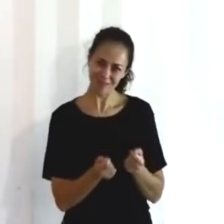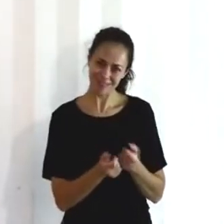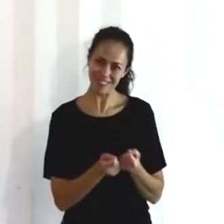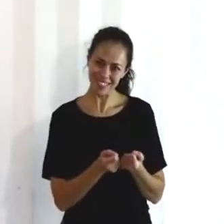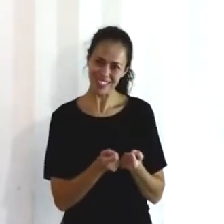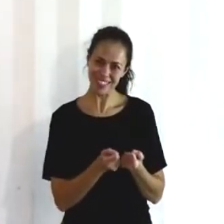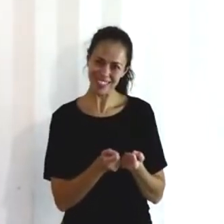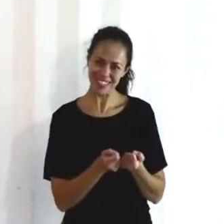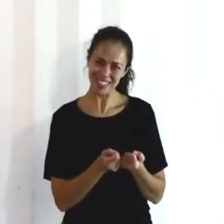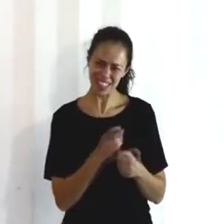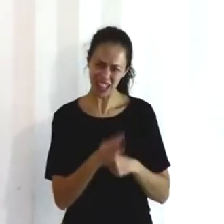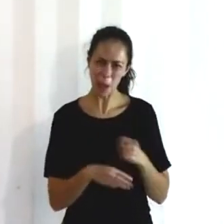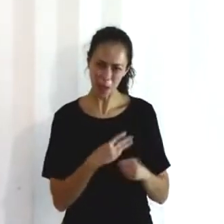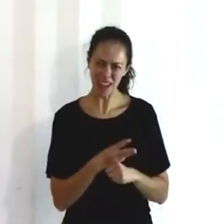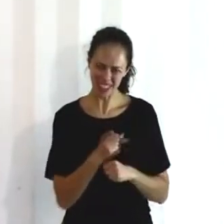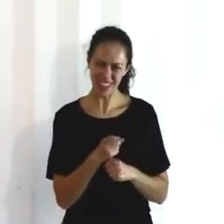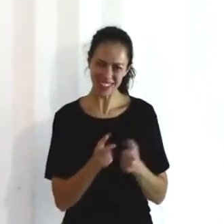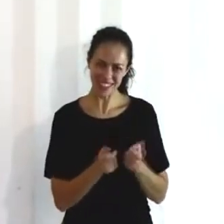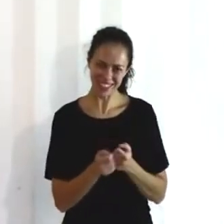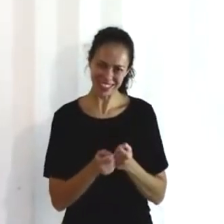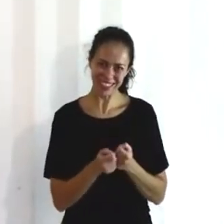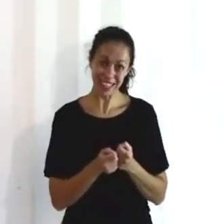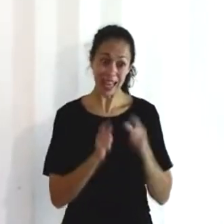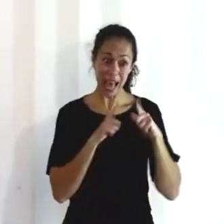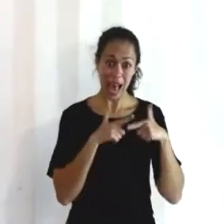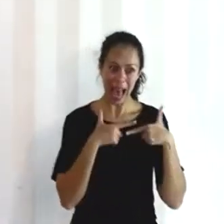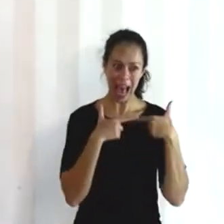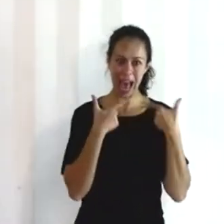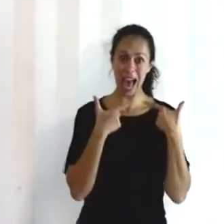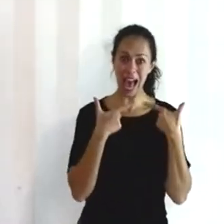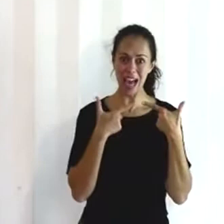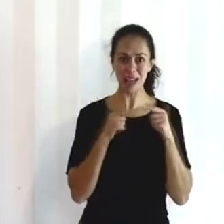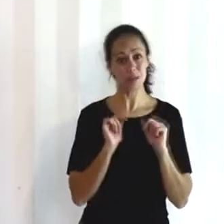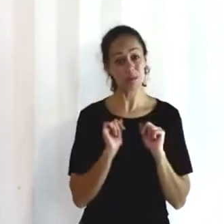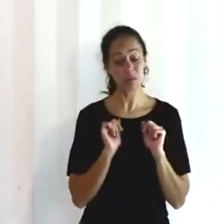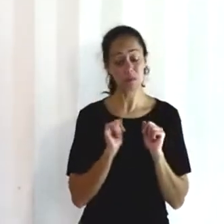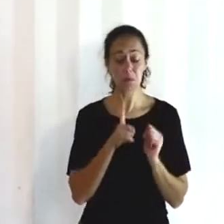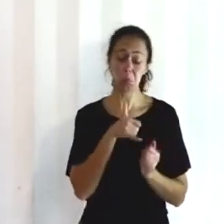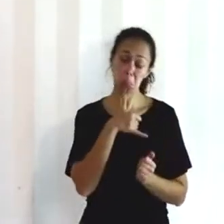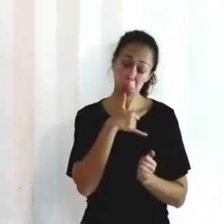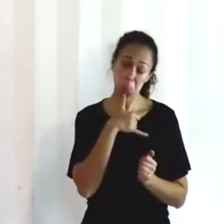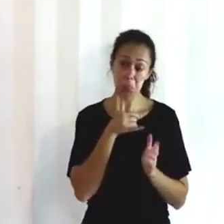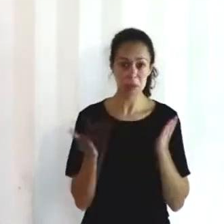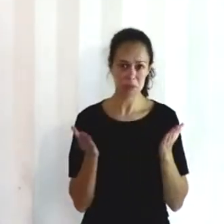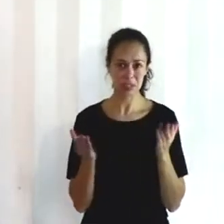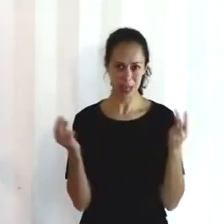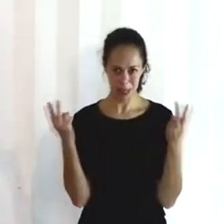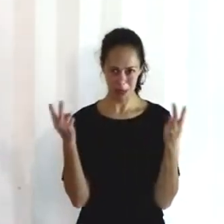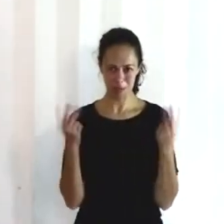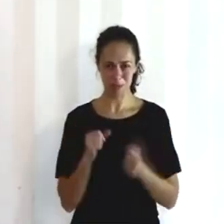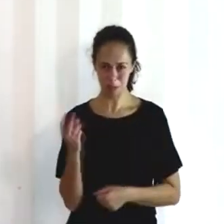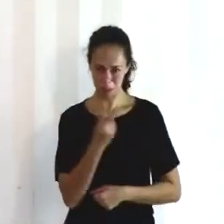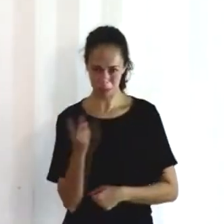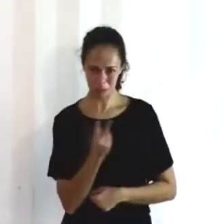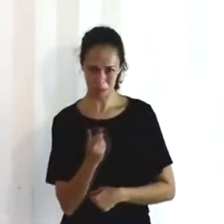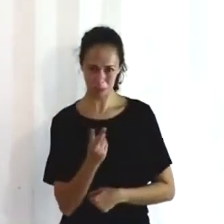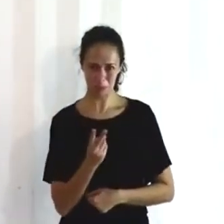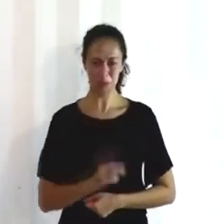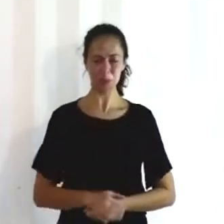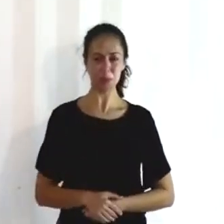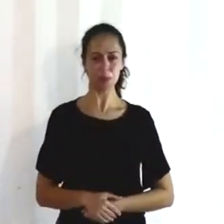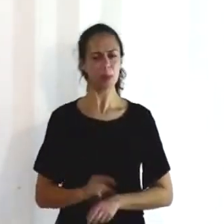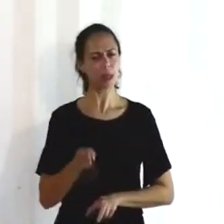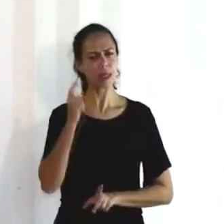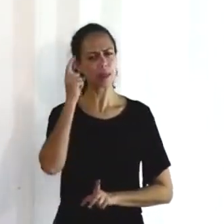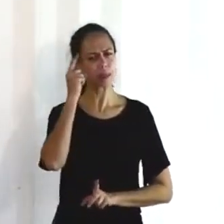bem feliz. Pois é, o que essa passagem parece nos mostrar? Nós adultos que começamos a pensar